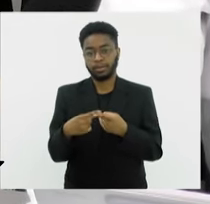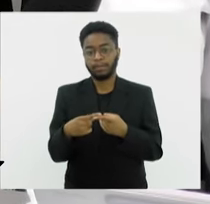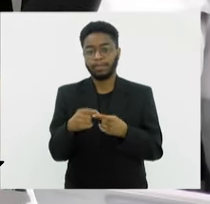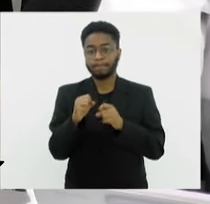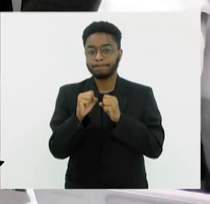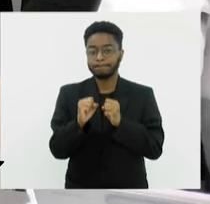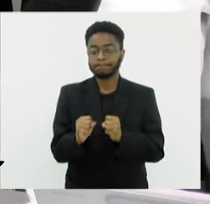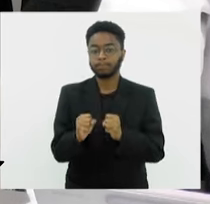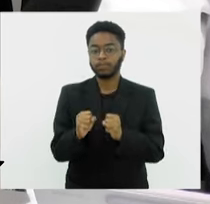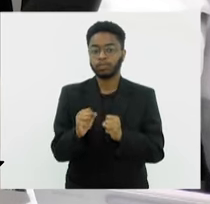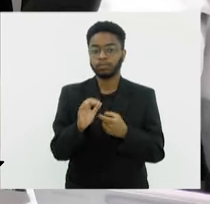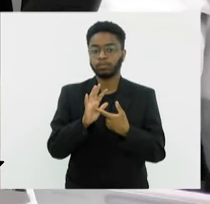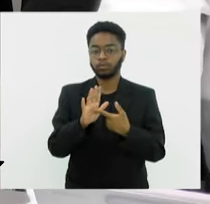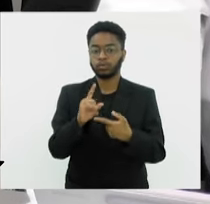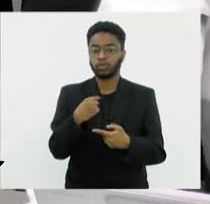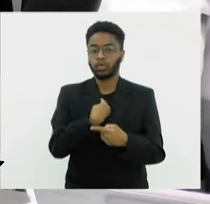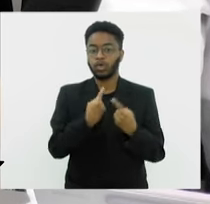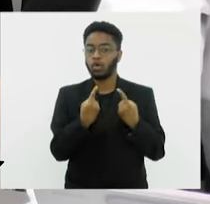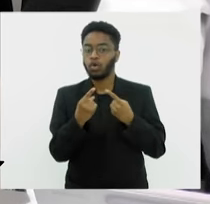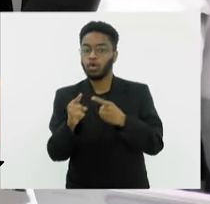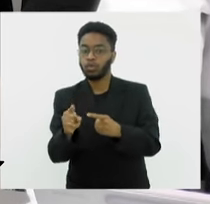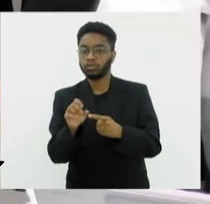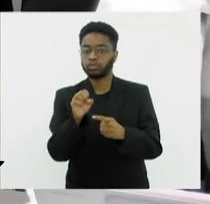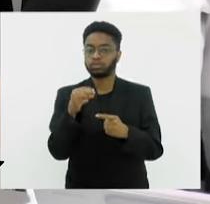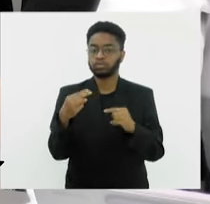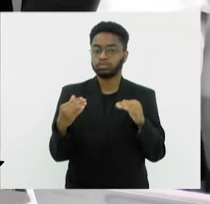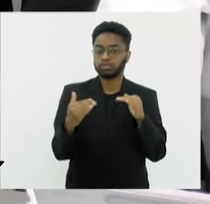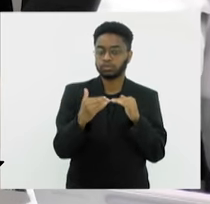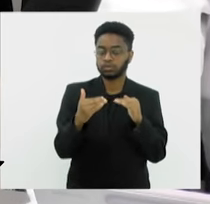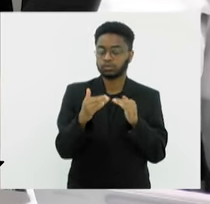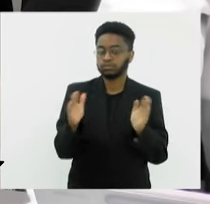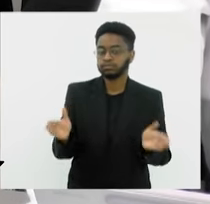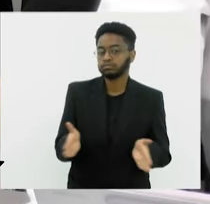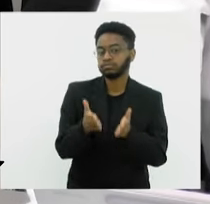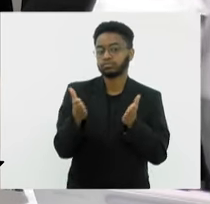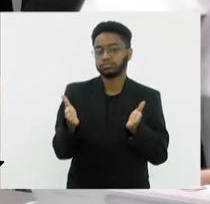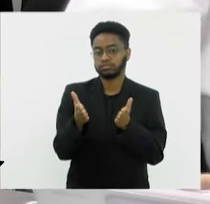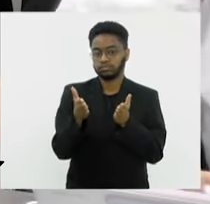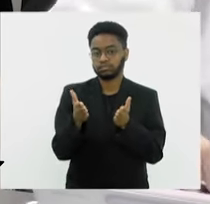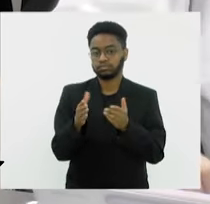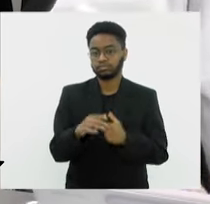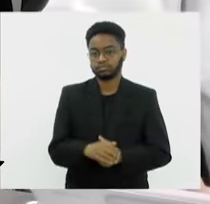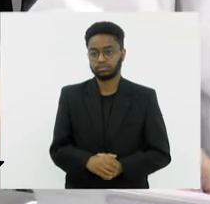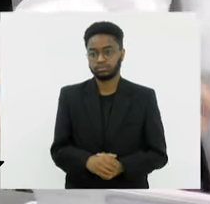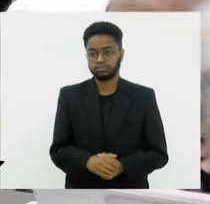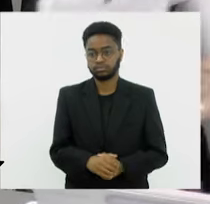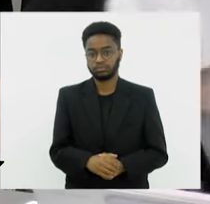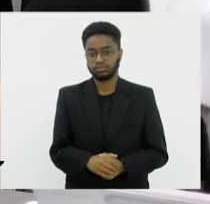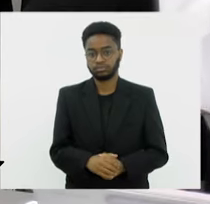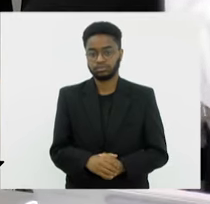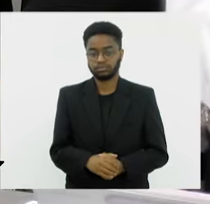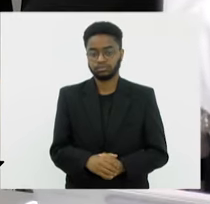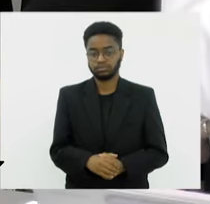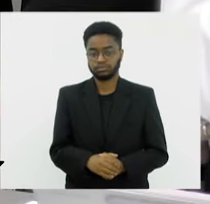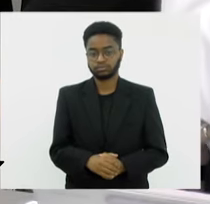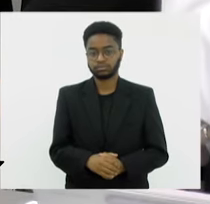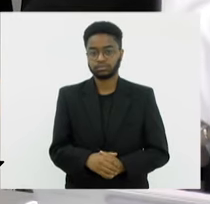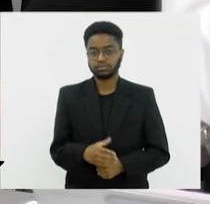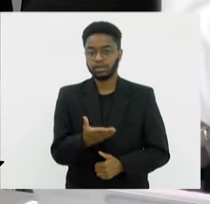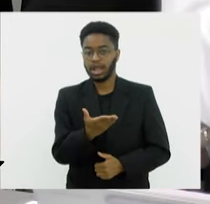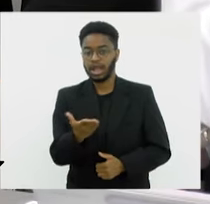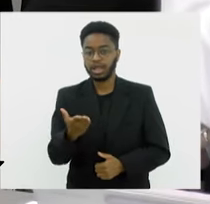colocar contra ou a favor a esses incentivos, a esses nudges, a esses empurrões